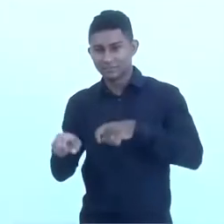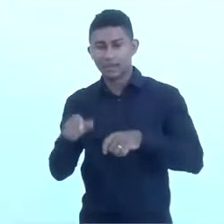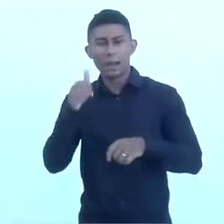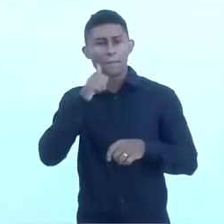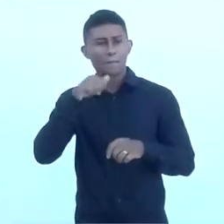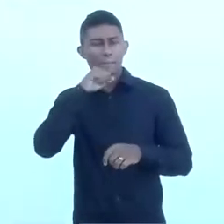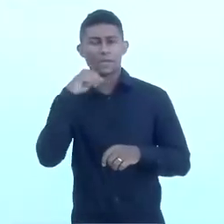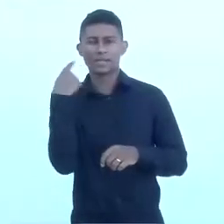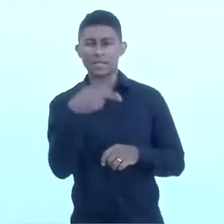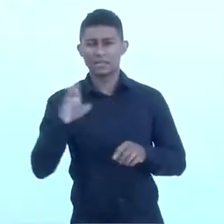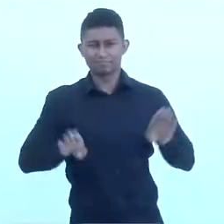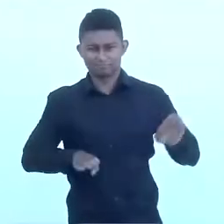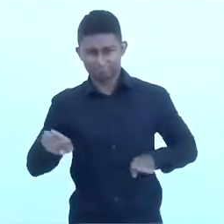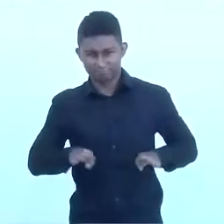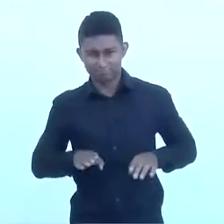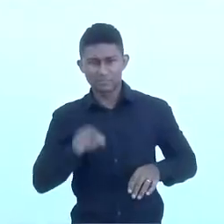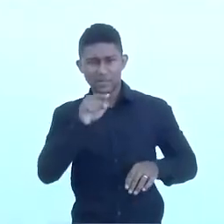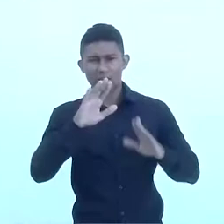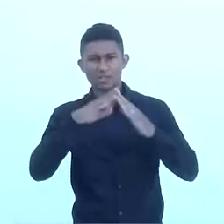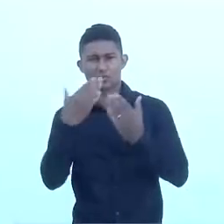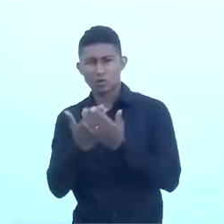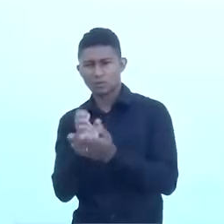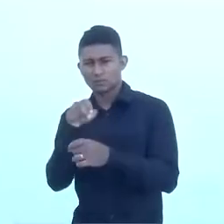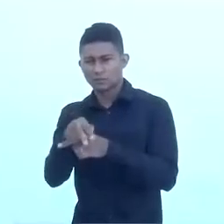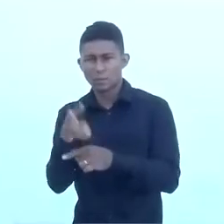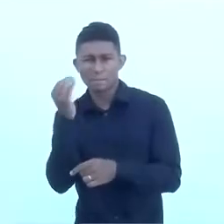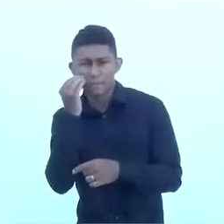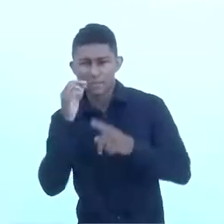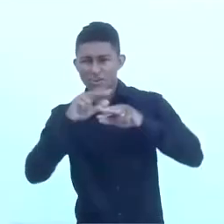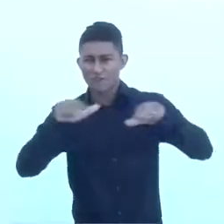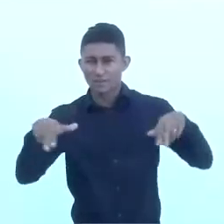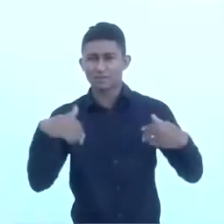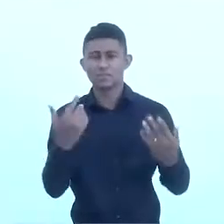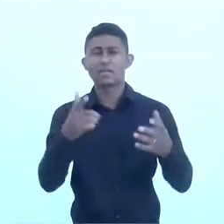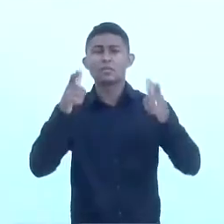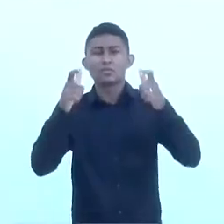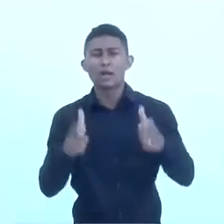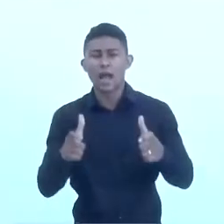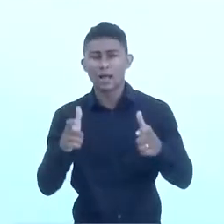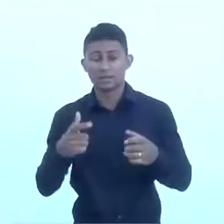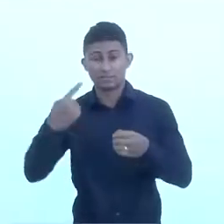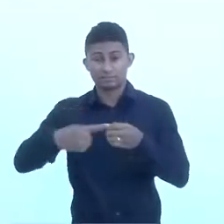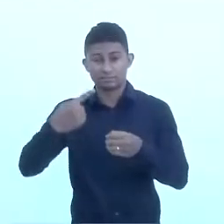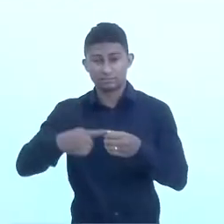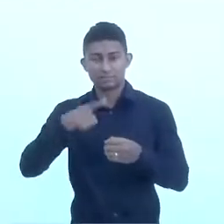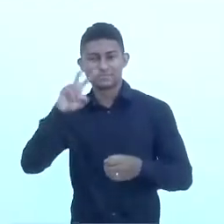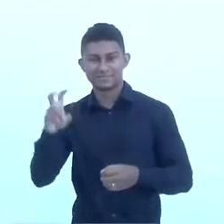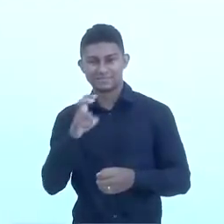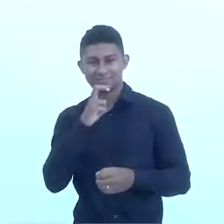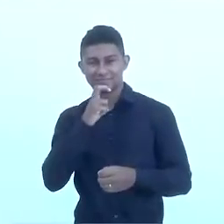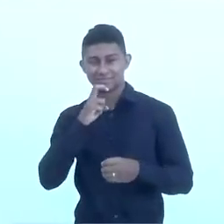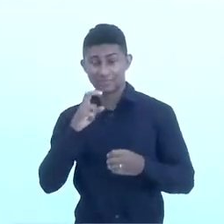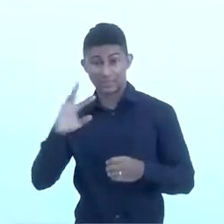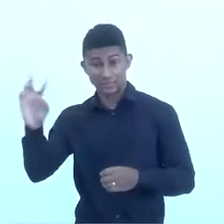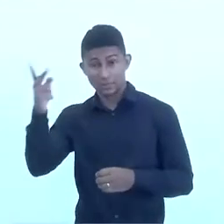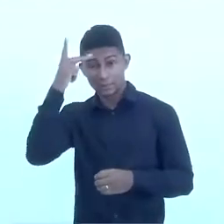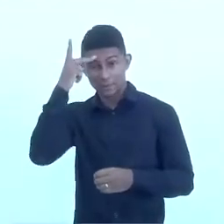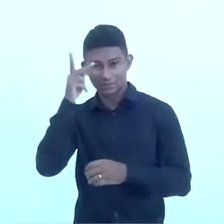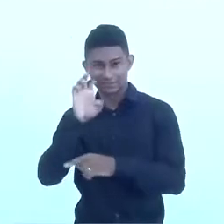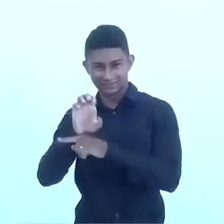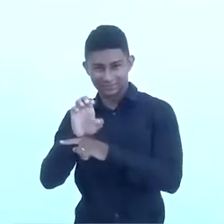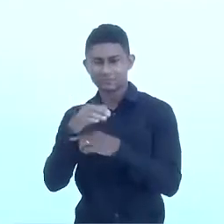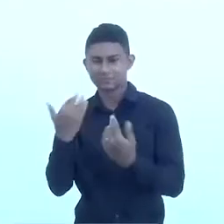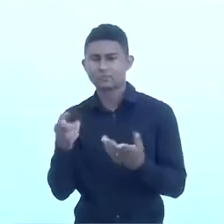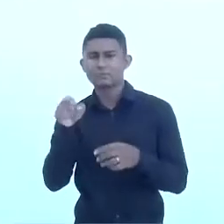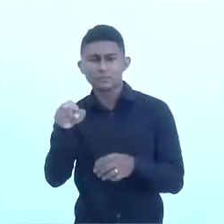de uma empregada doméstica, matriculado em uma escola experimental, foi criado em Sorocaba, no interior de São Paulo. Dava